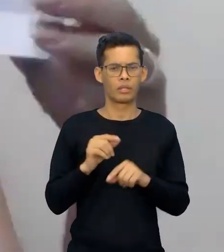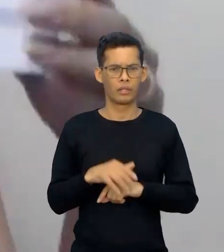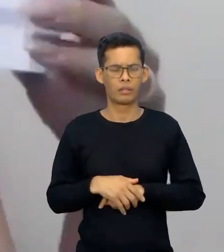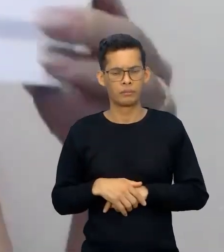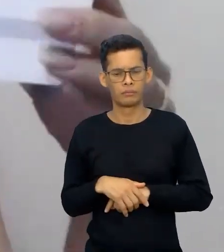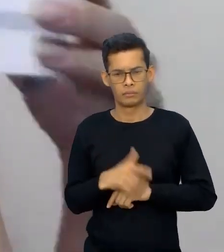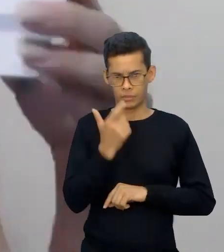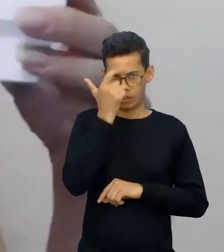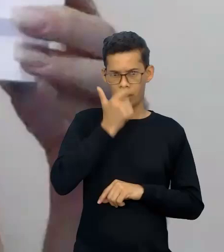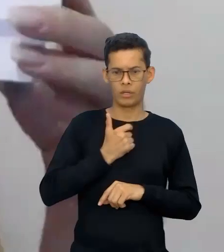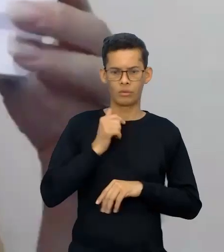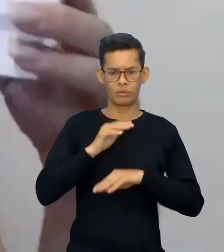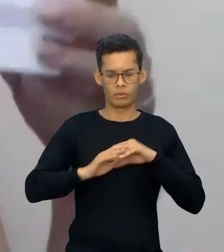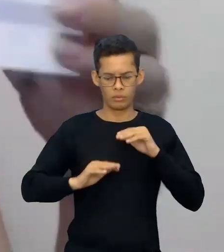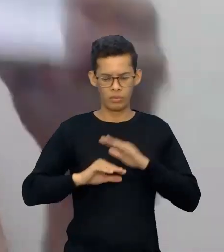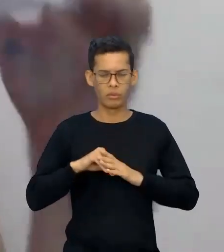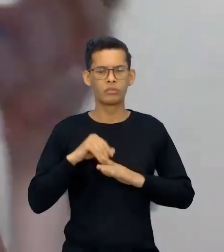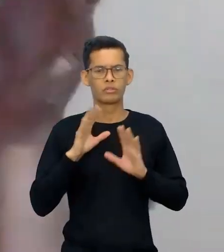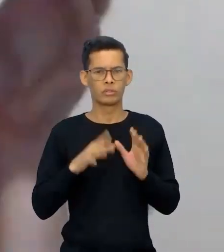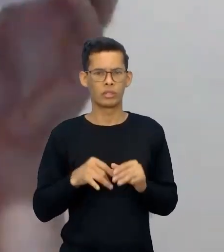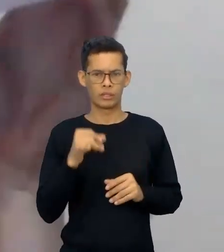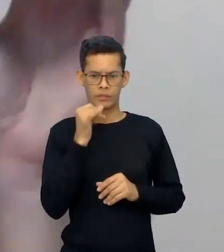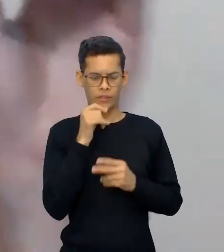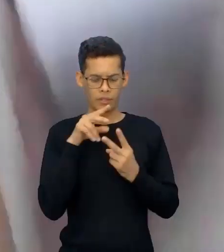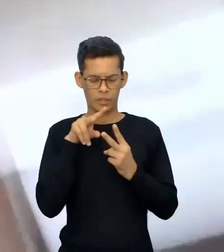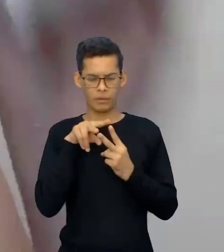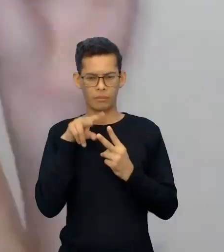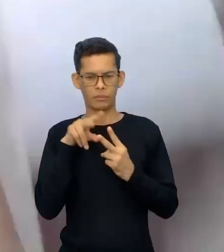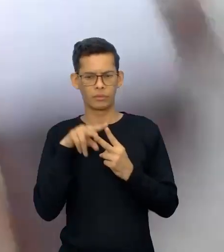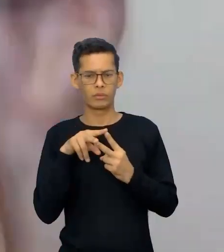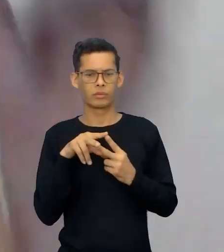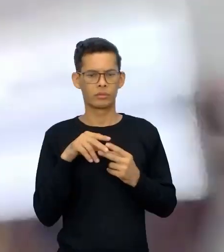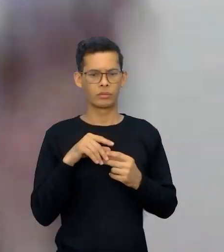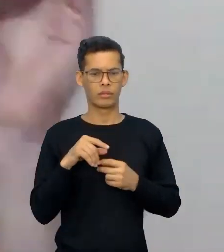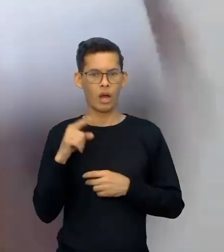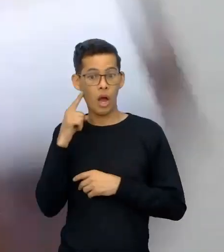Eu fiz aqui dois exemplos, onde um dos exemplos,